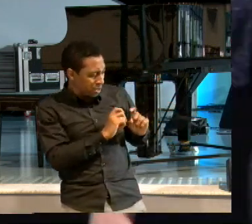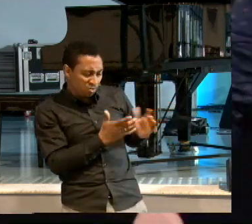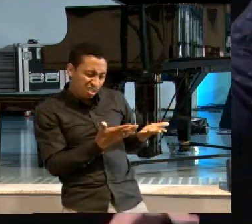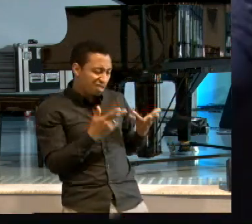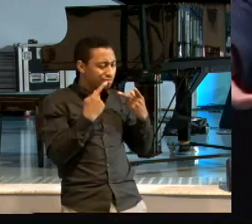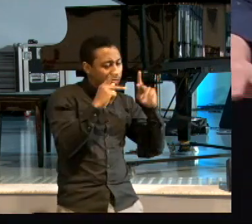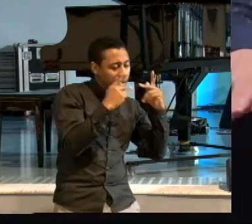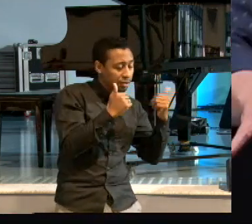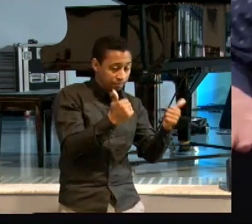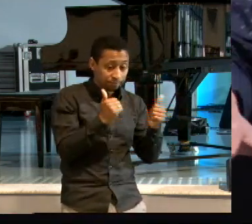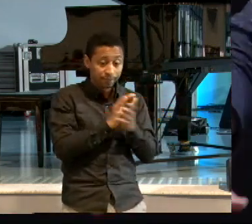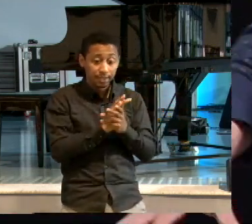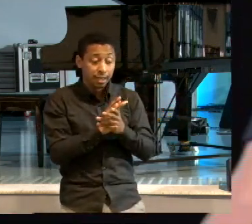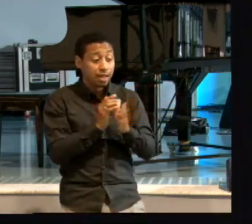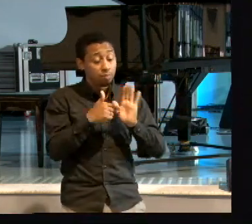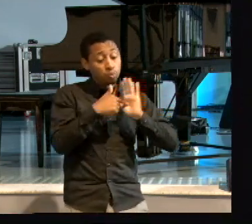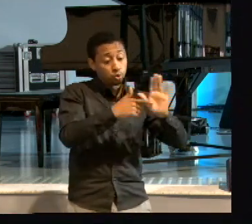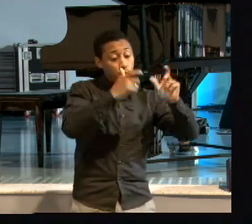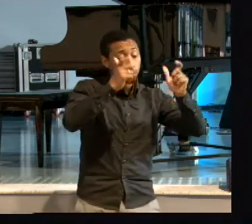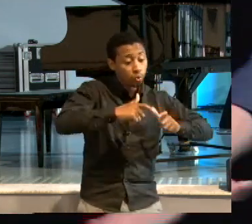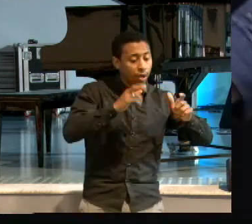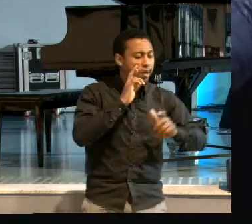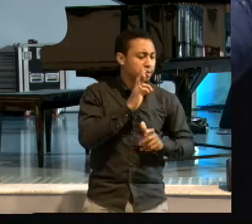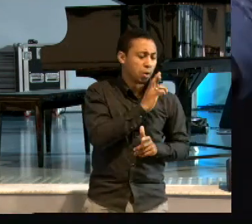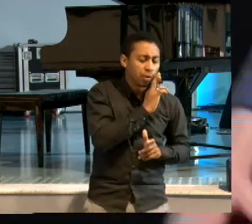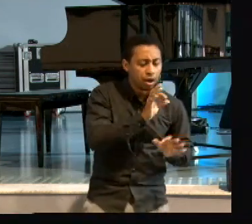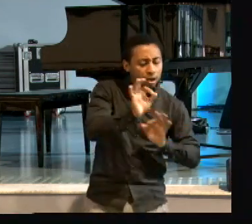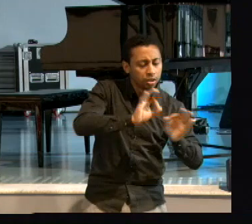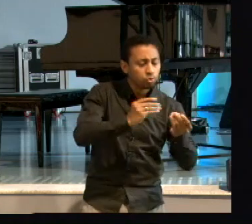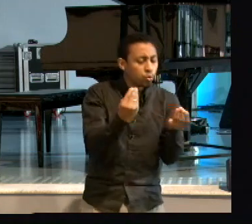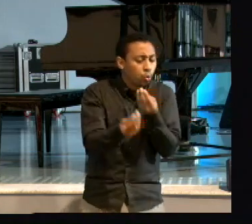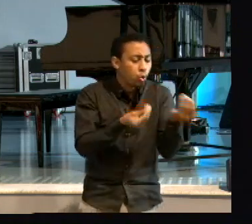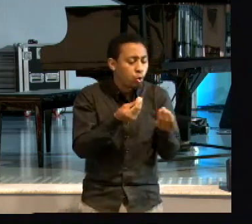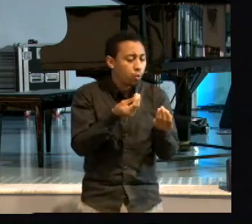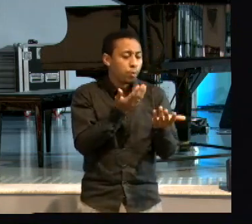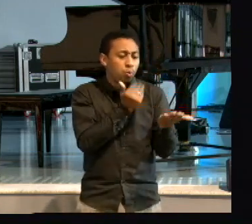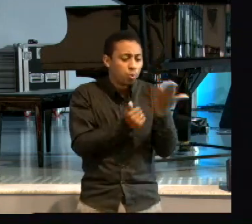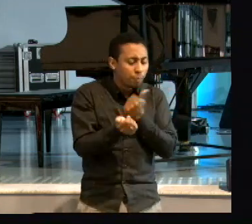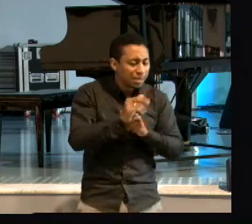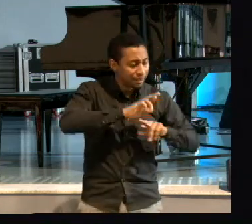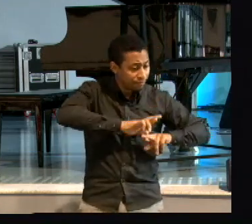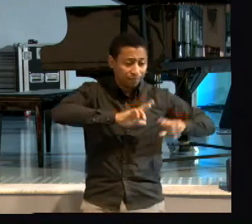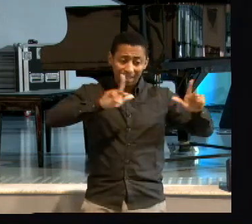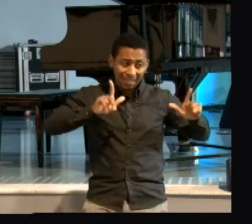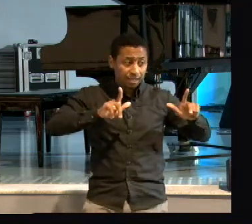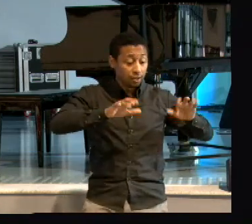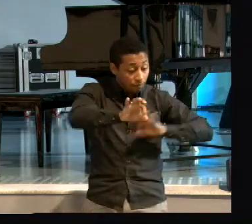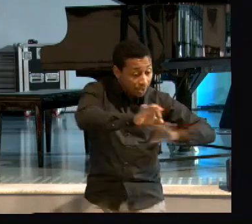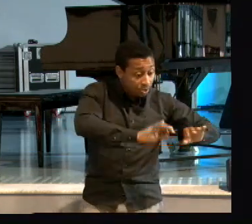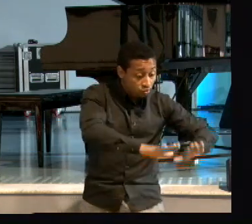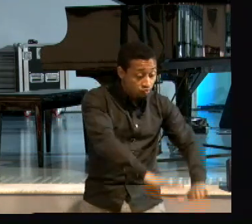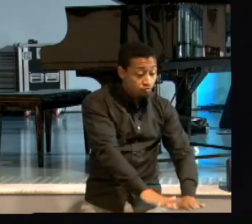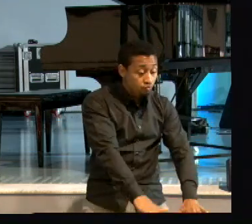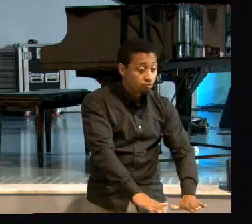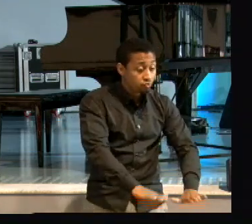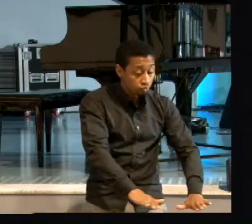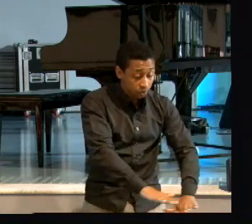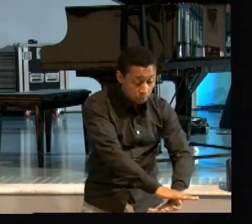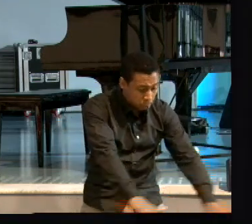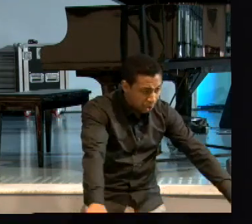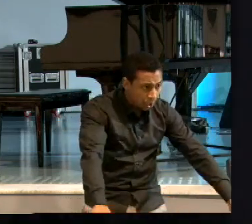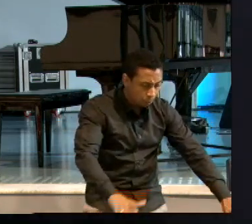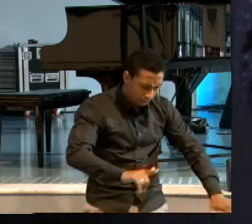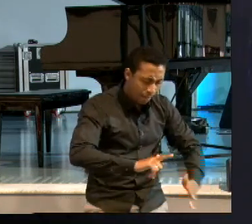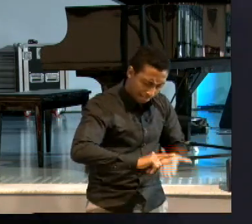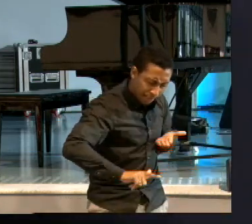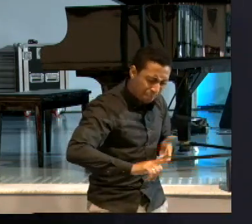almoçar, um tipo de comida diferente que eles estavam fazendo, preparando, né, no chão mesmo, de uma forma diferente, aparentemente tudo bem limpinho,